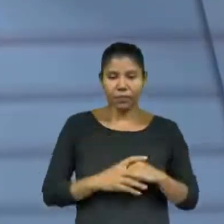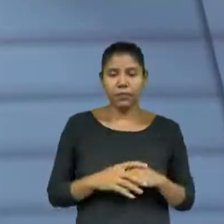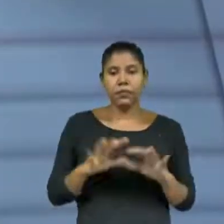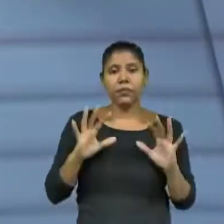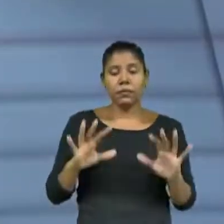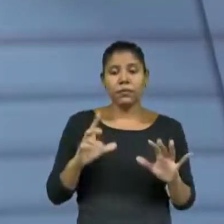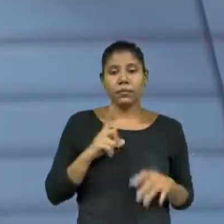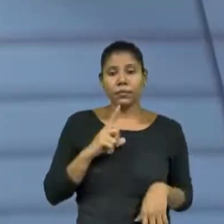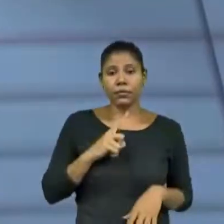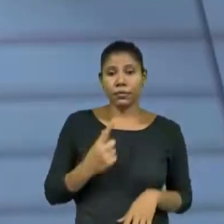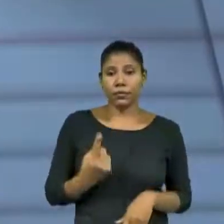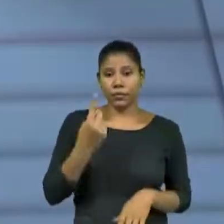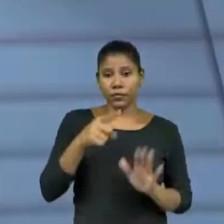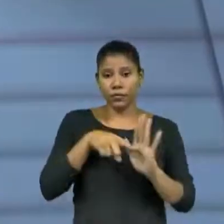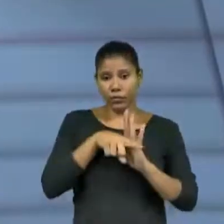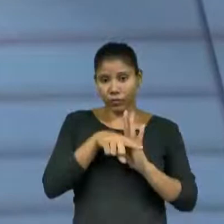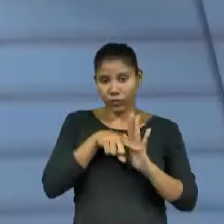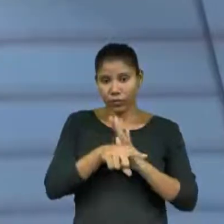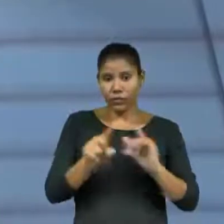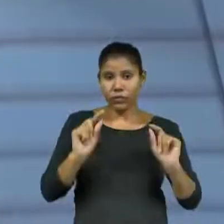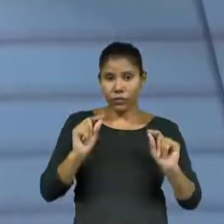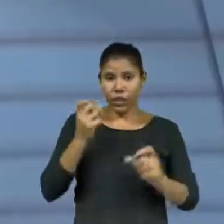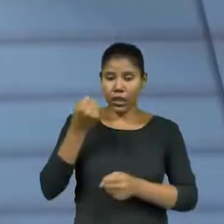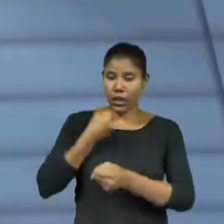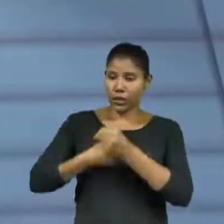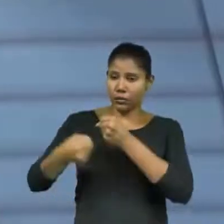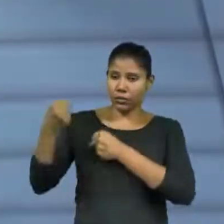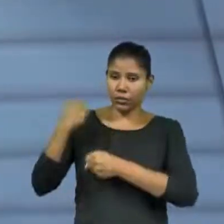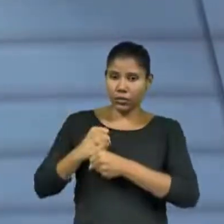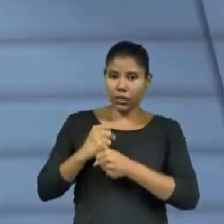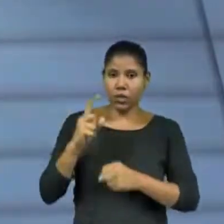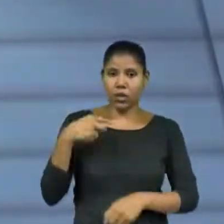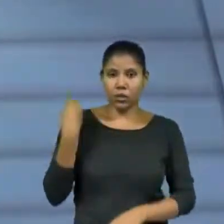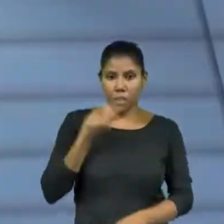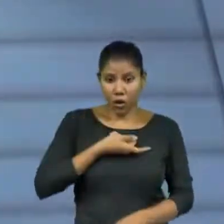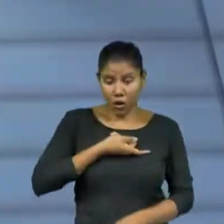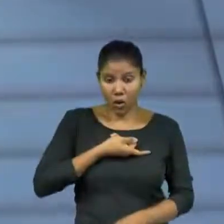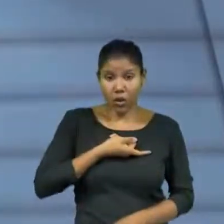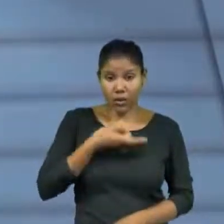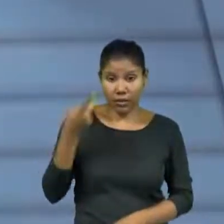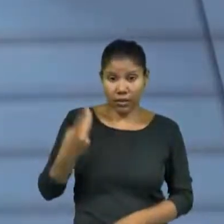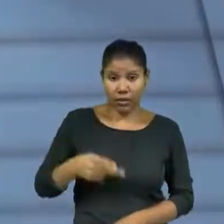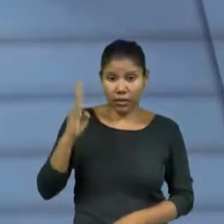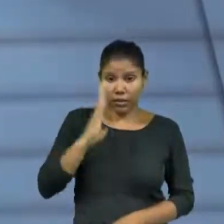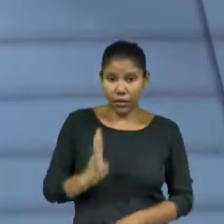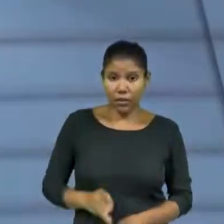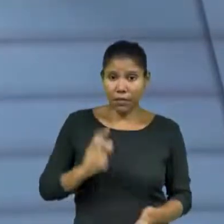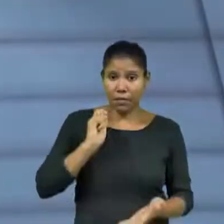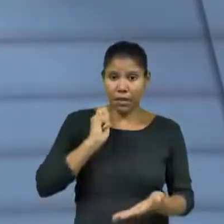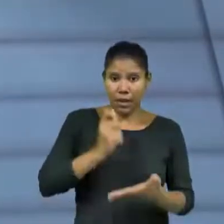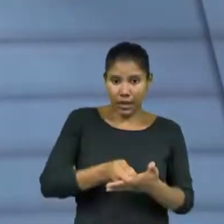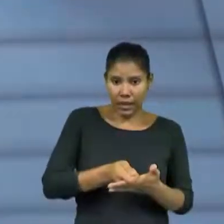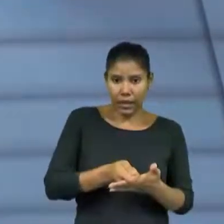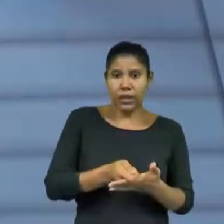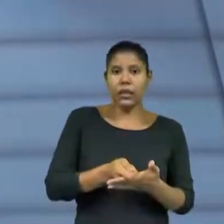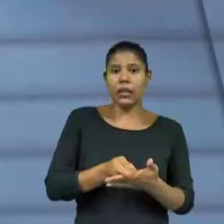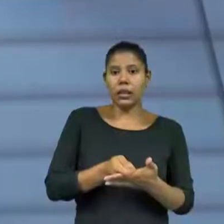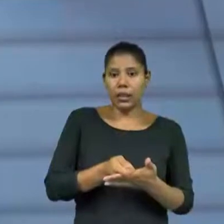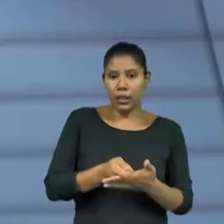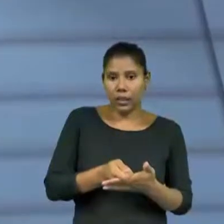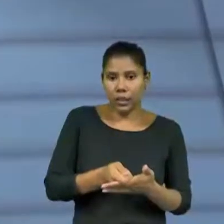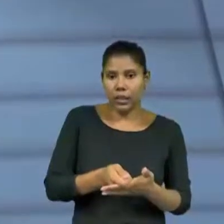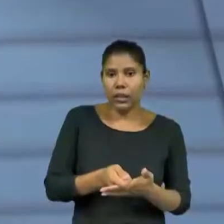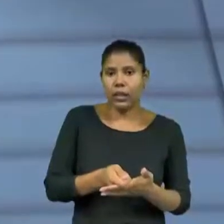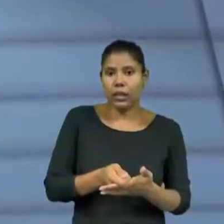um dado, Renato, que é o seguinte. No ano passado, nós, consumidores brasileiros, pagamos de bandeira tarifária, ah,